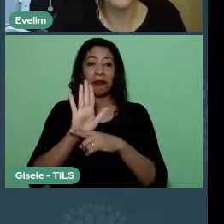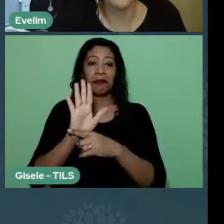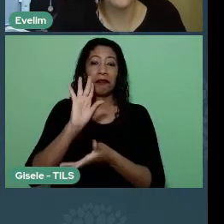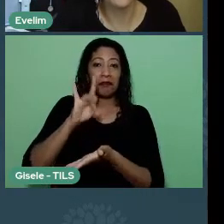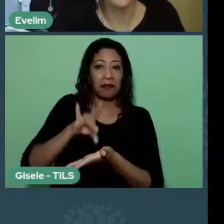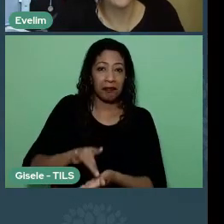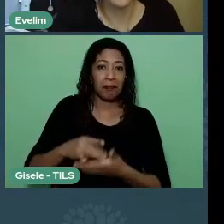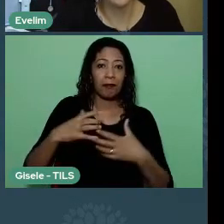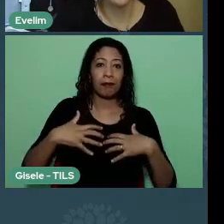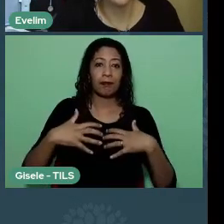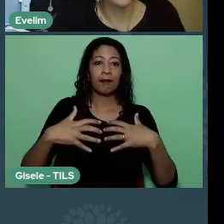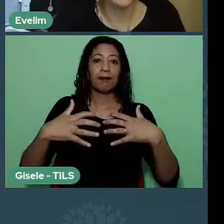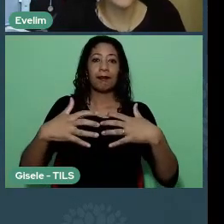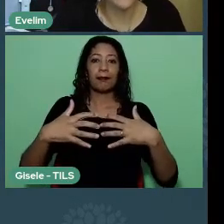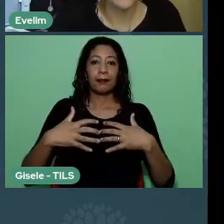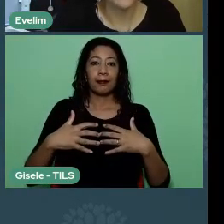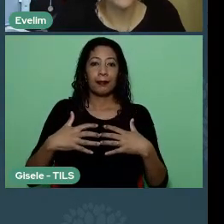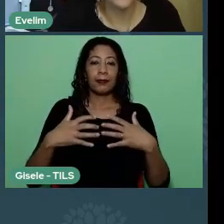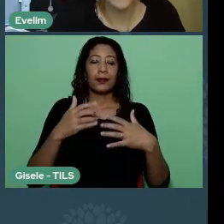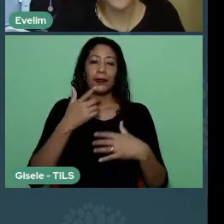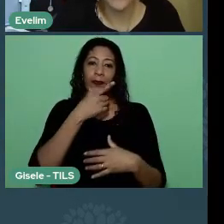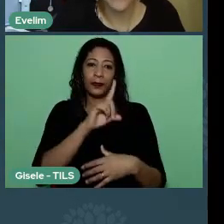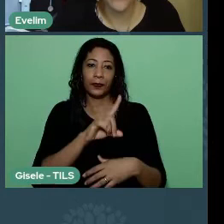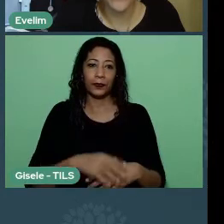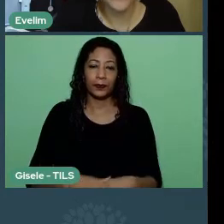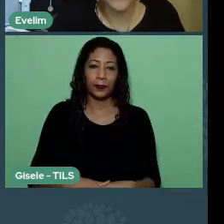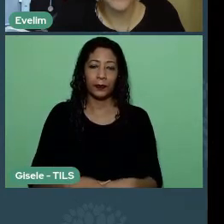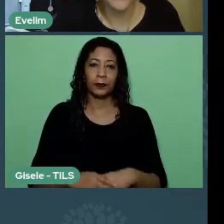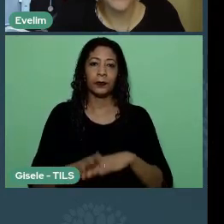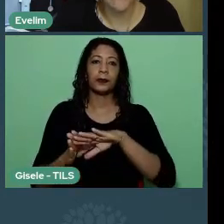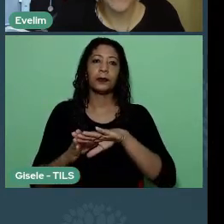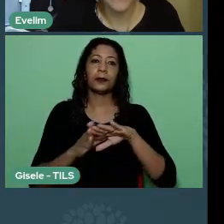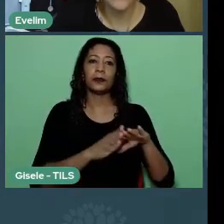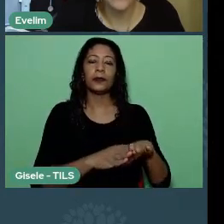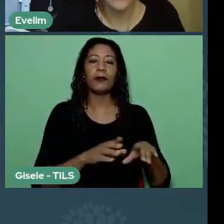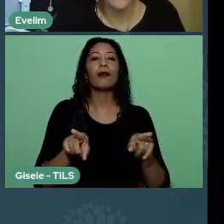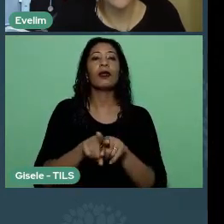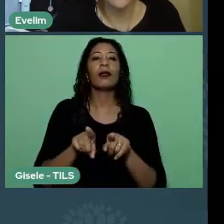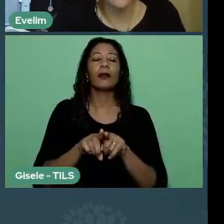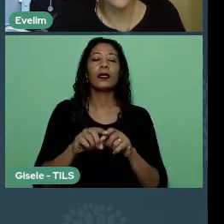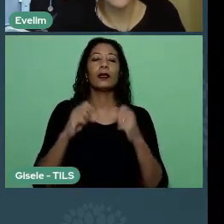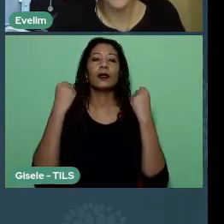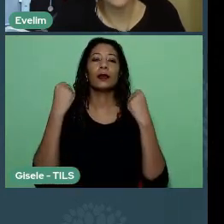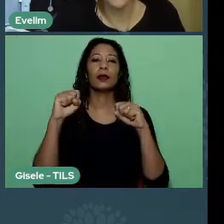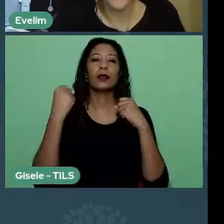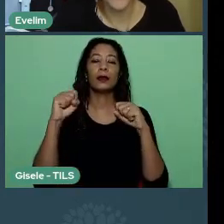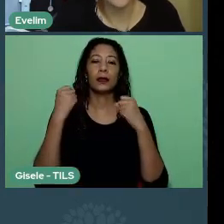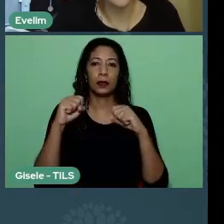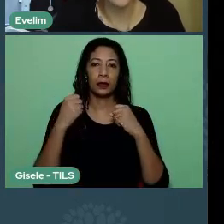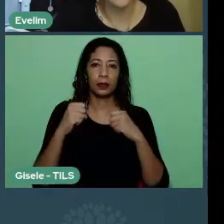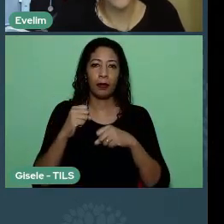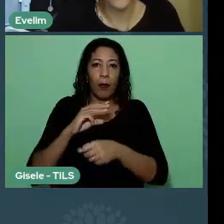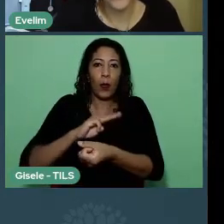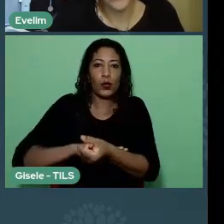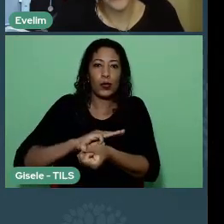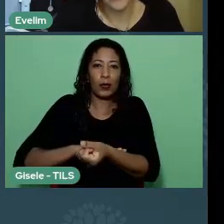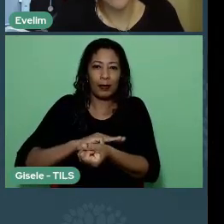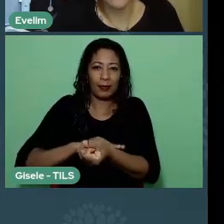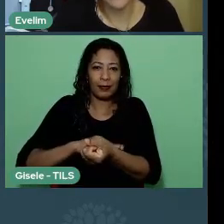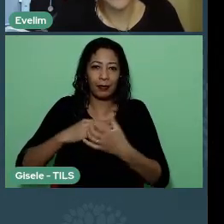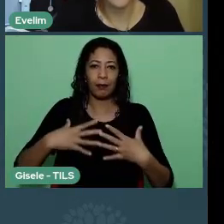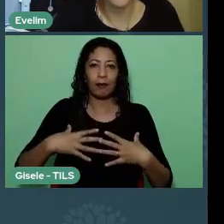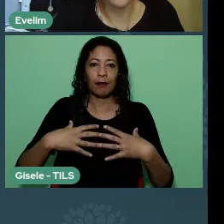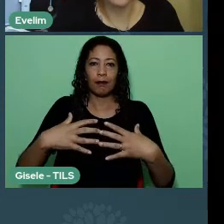disfuncional. Sobre o treinamento muscular respiratório especificamente, foi demonstrado que esse tipo